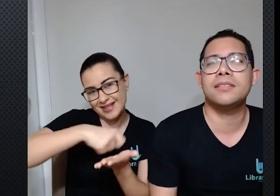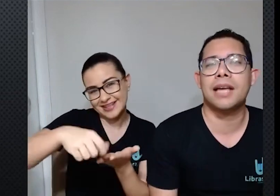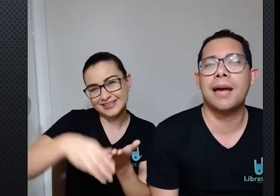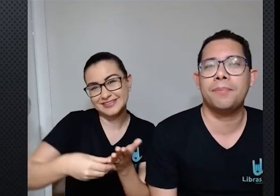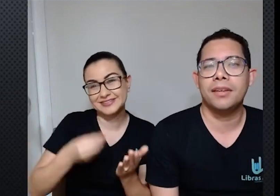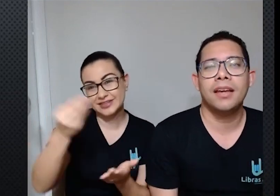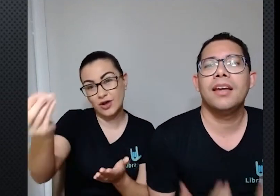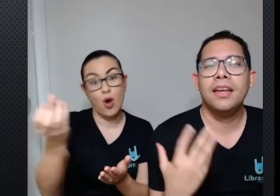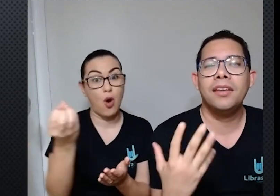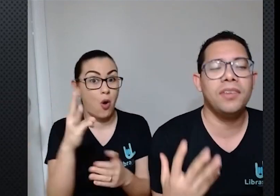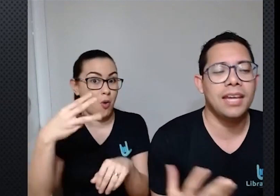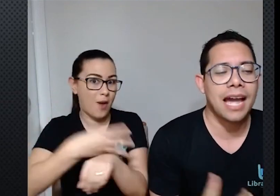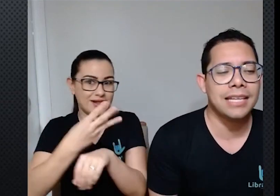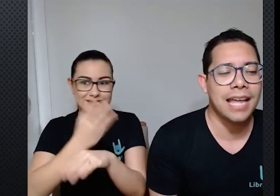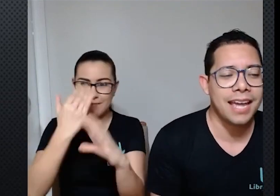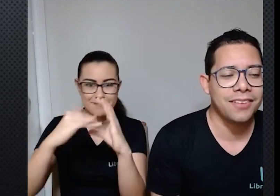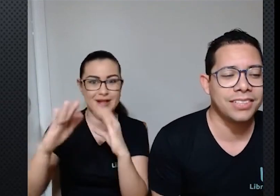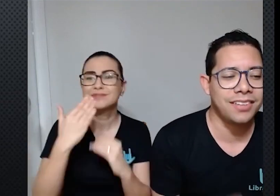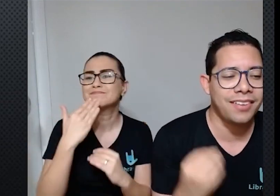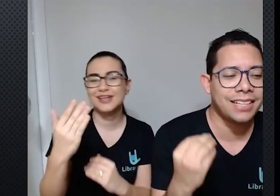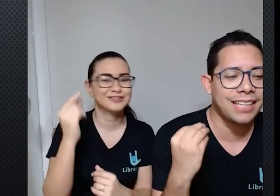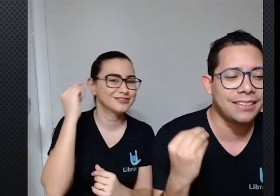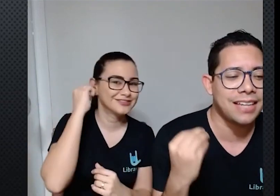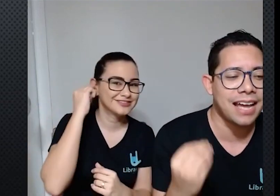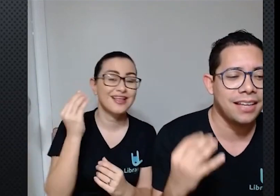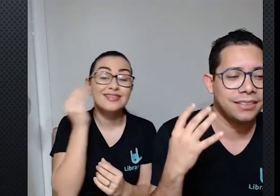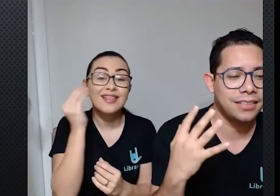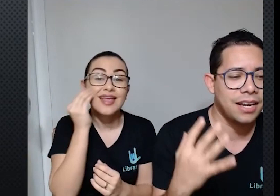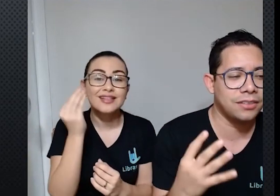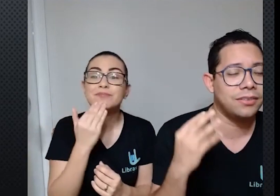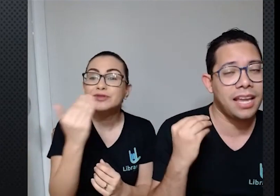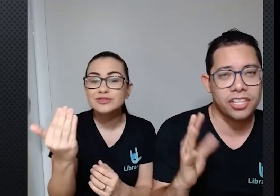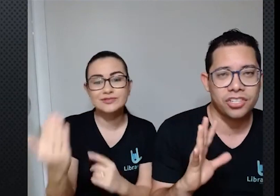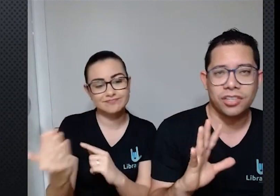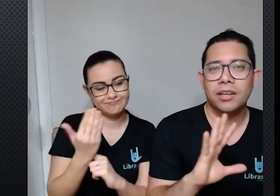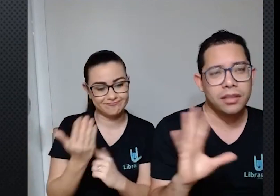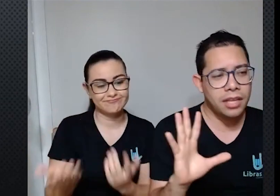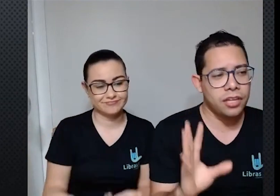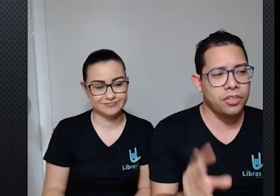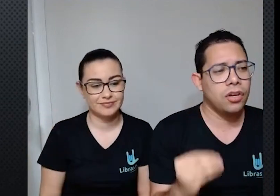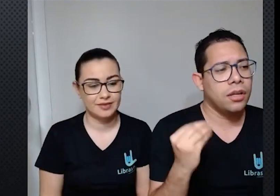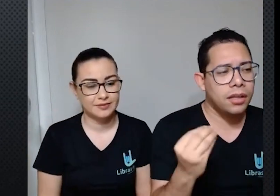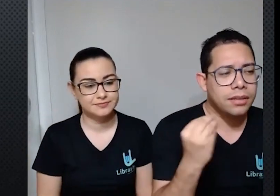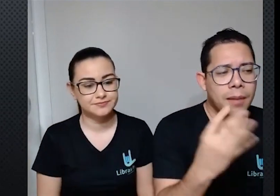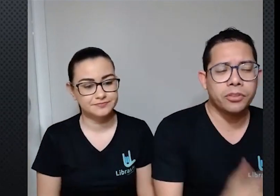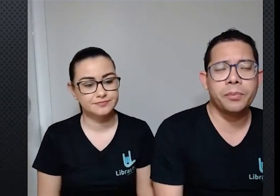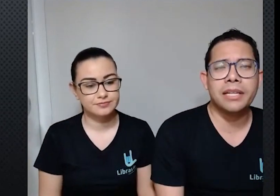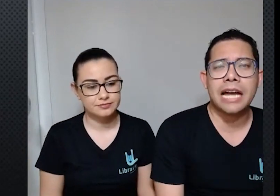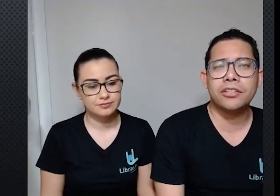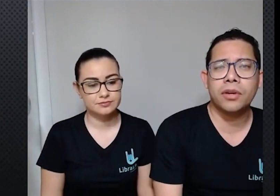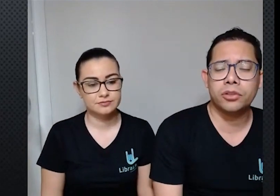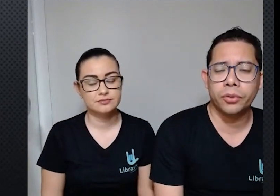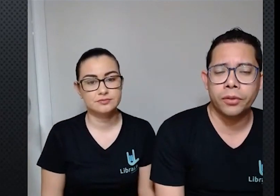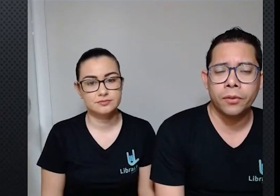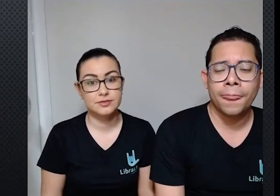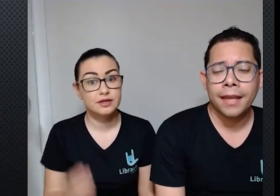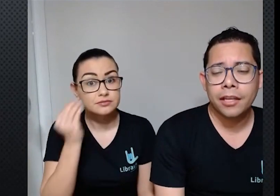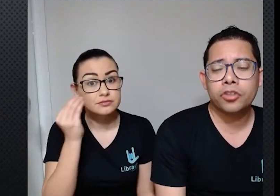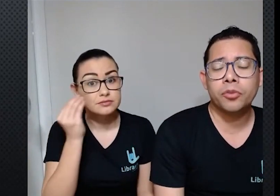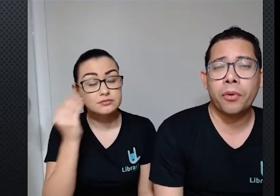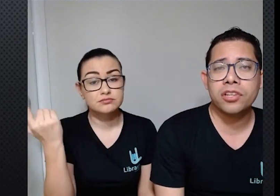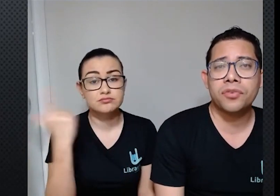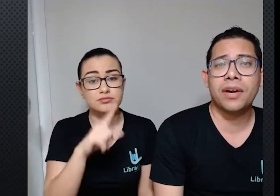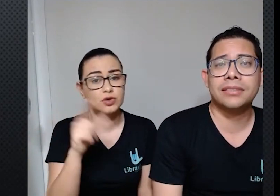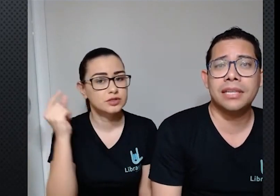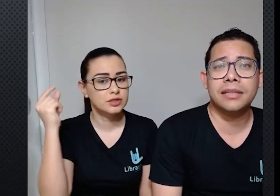só um WhatsApp. Enfim, a ideia é que você venha tentar, certo? Tente. Tentar a possibilidade de um retorno.